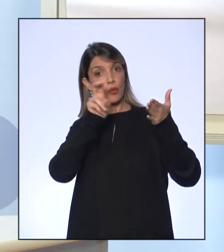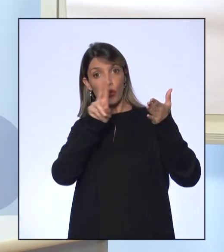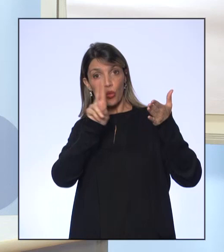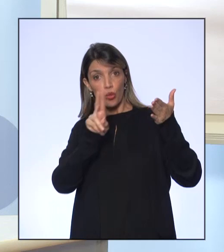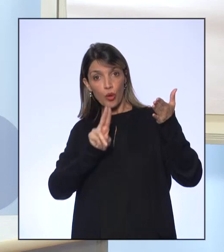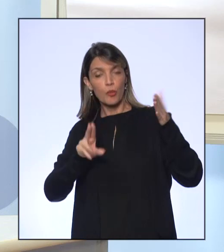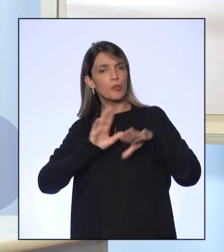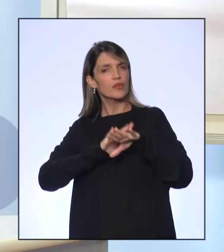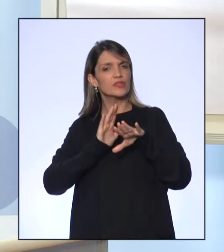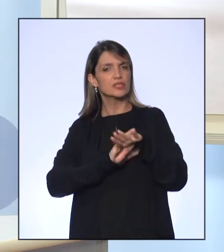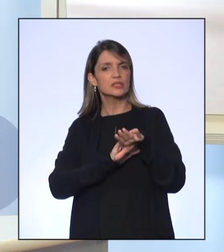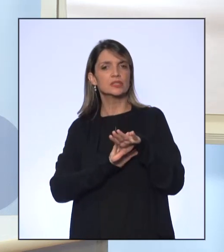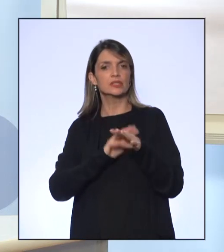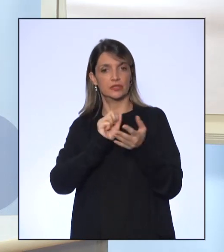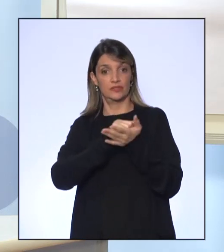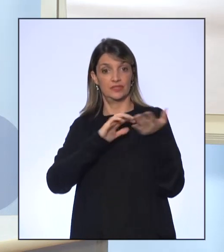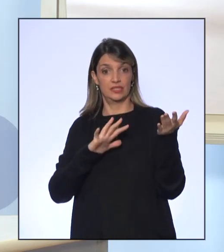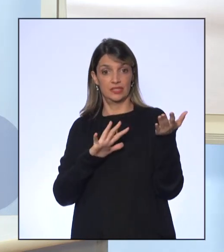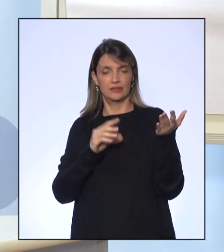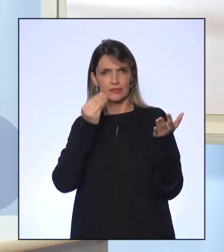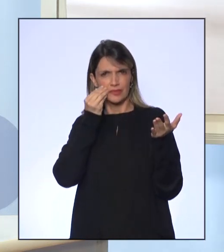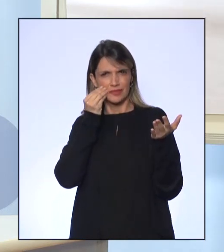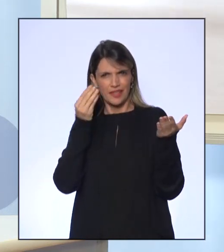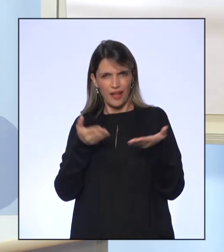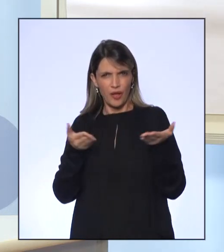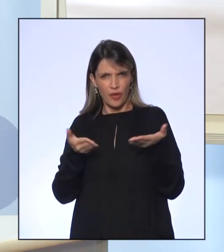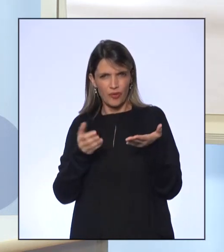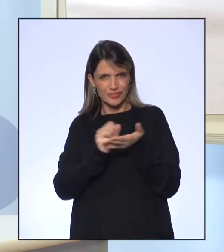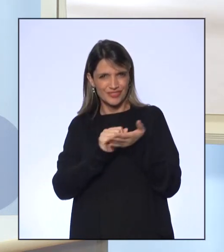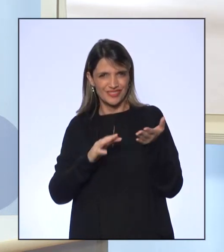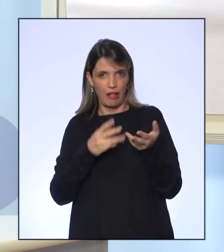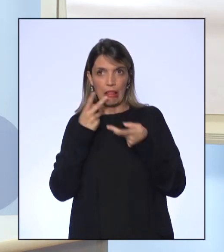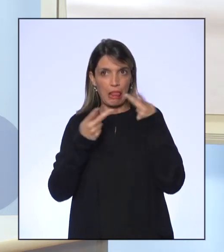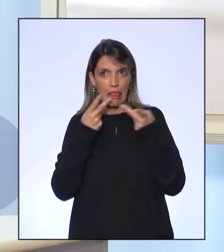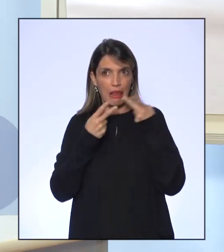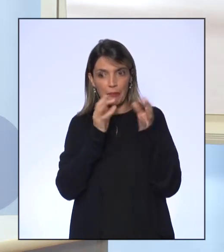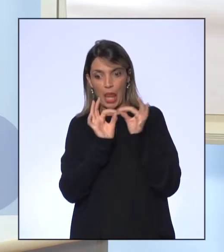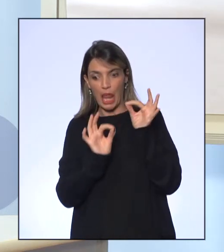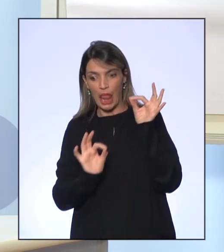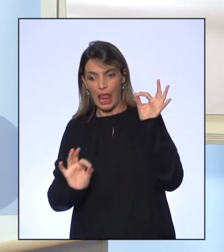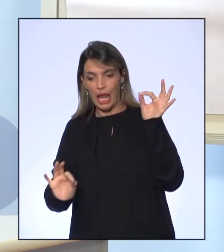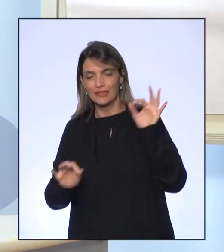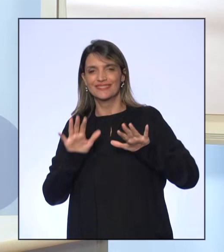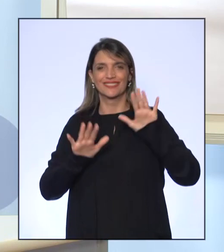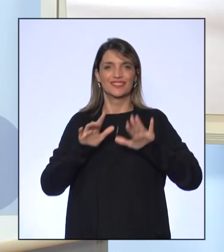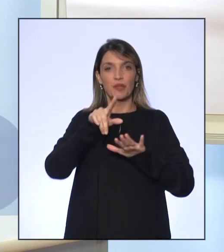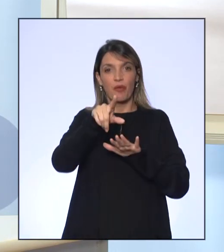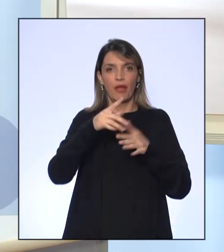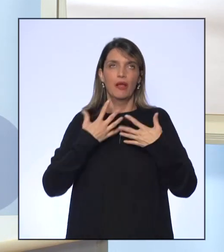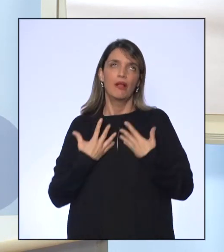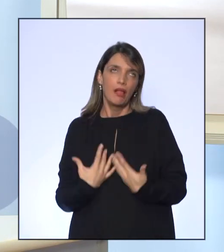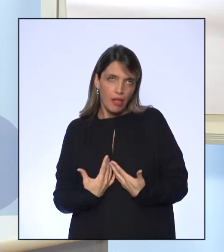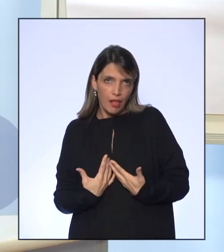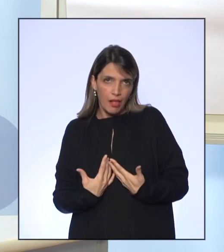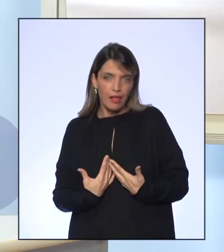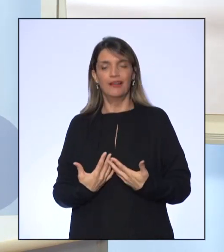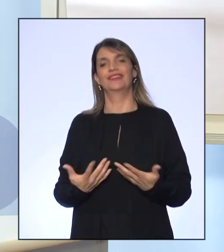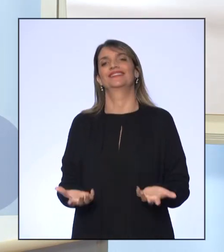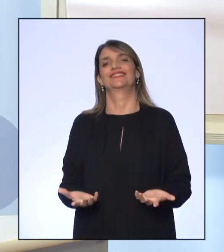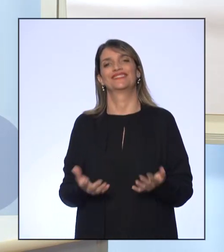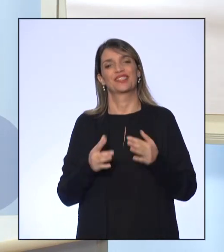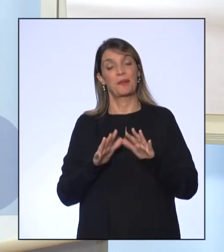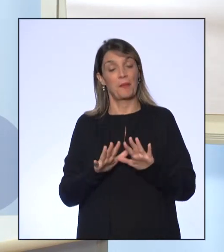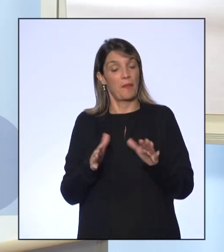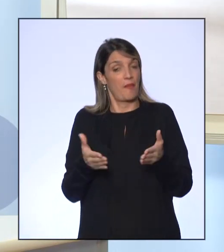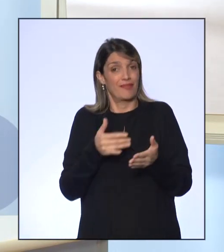poder fazer os exercícios tá vamos tentar fazer um exercício que falei muito aqui vocês talvez estejam até cansado do que eu tinha falado